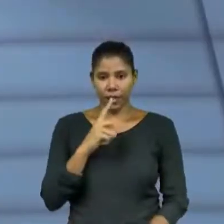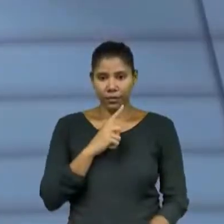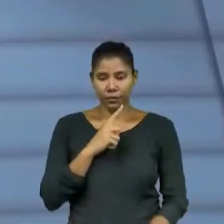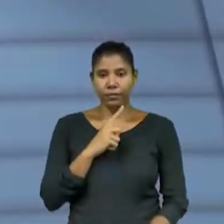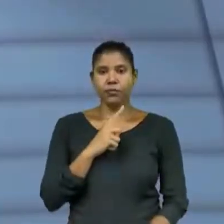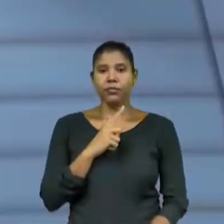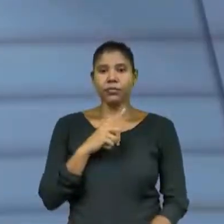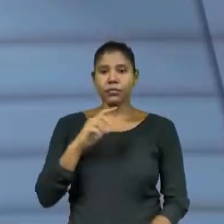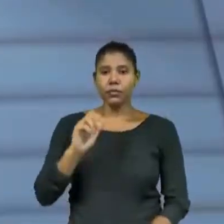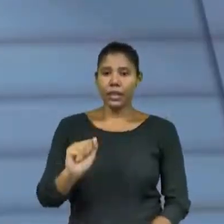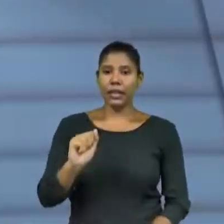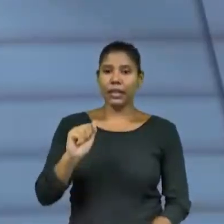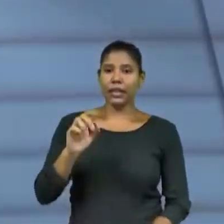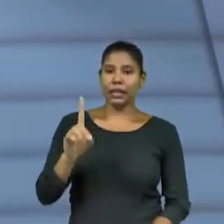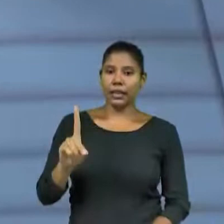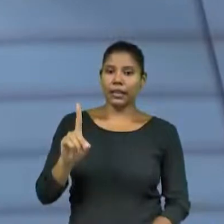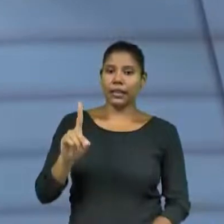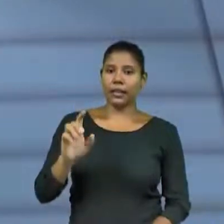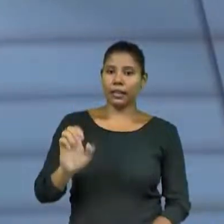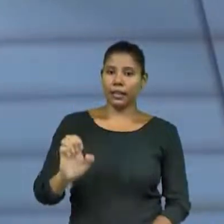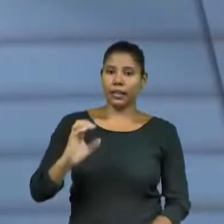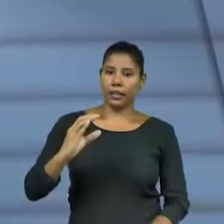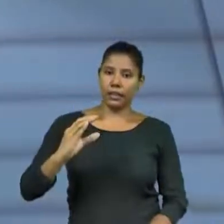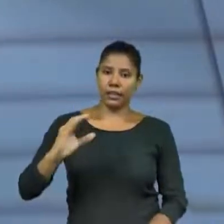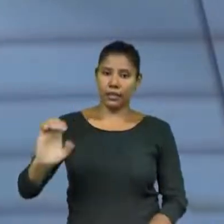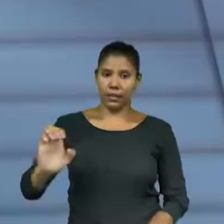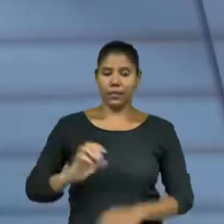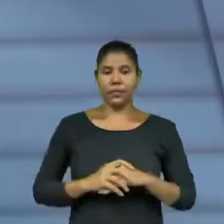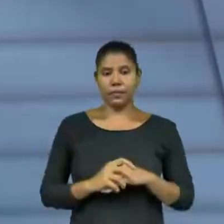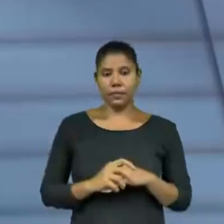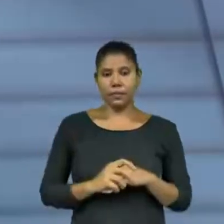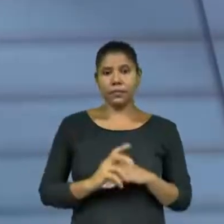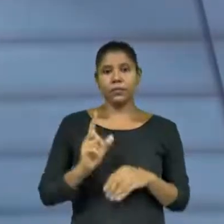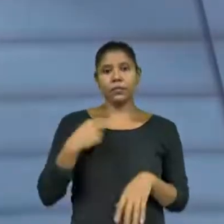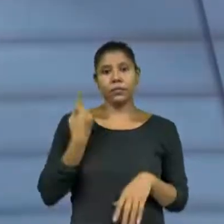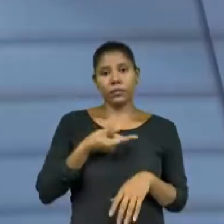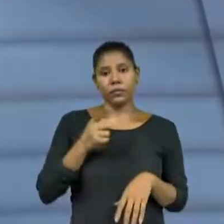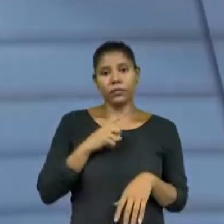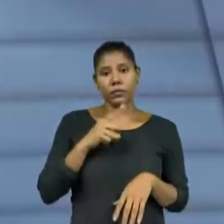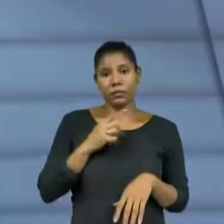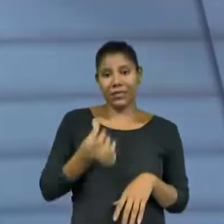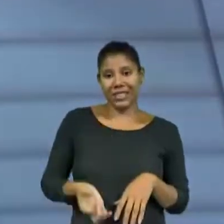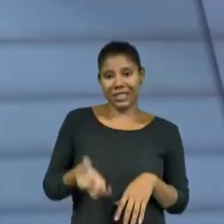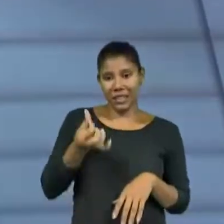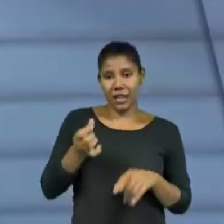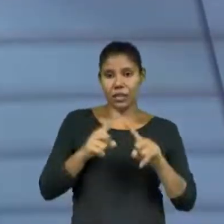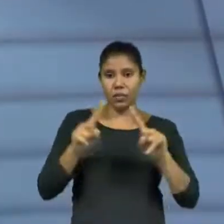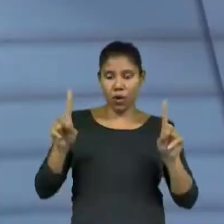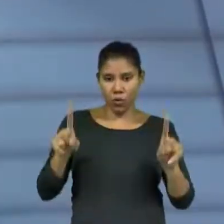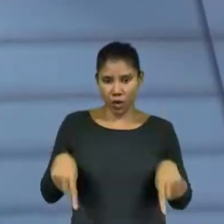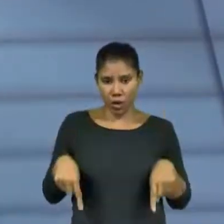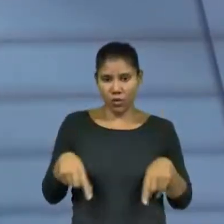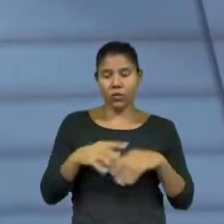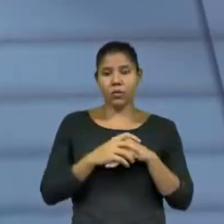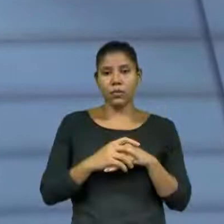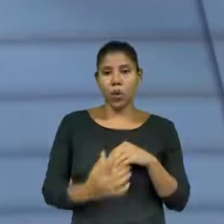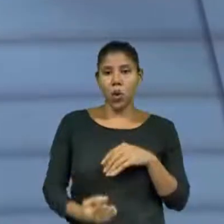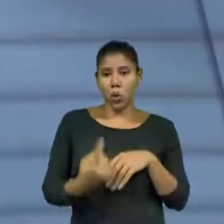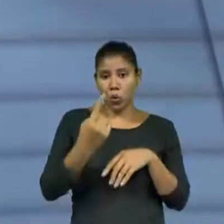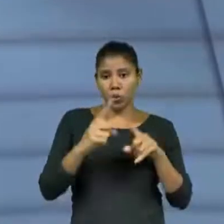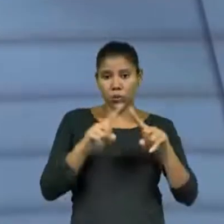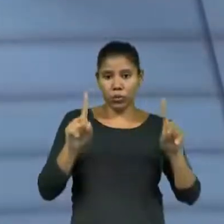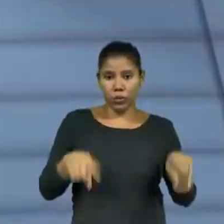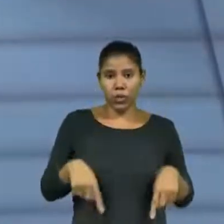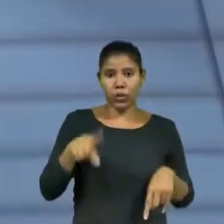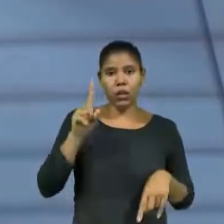da ADES, Agência de Desenvolvimento do Estado, e nós temos lá 6 projetos em andamento. E um deles é da